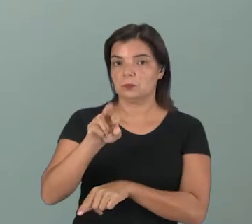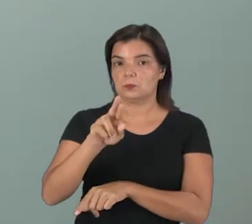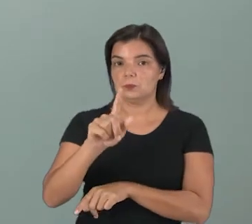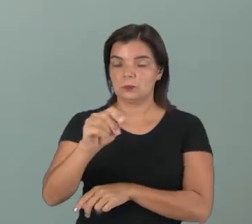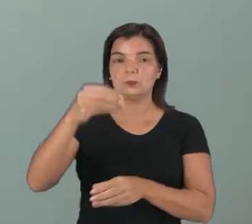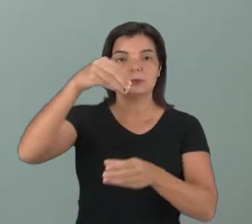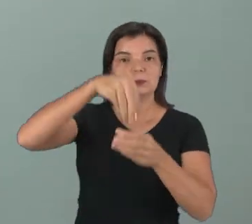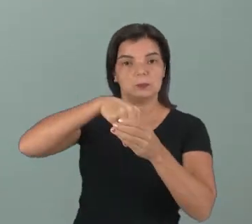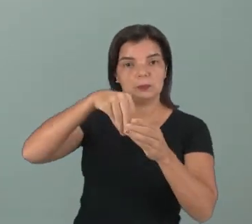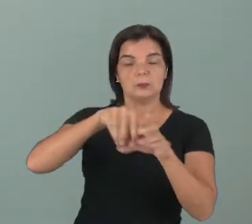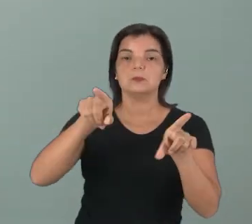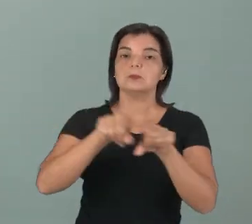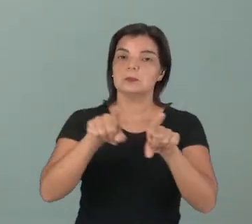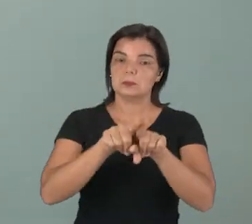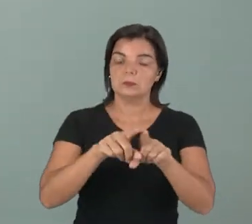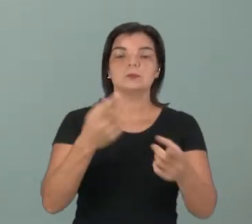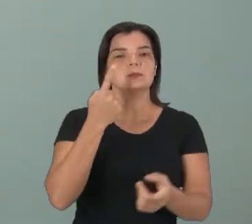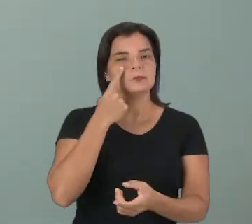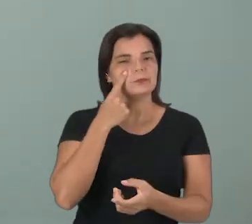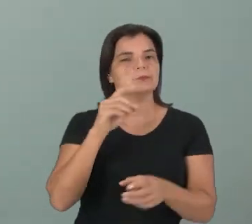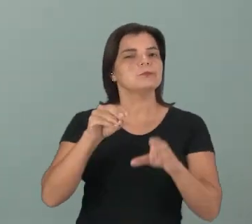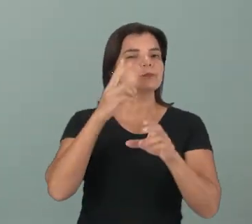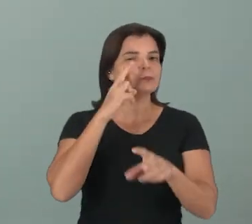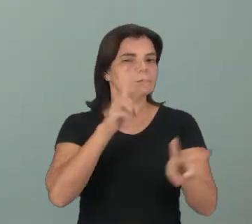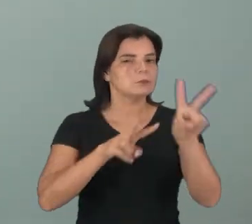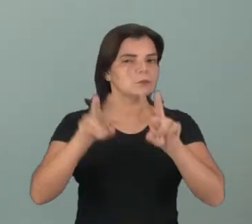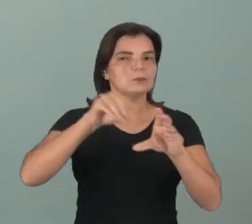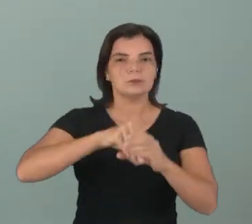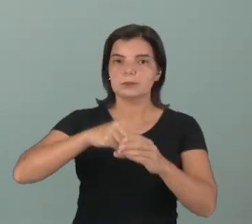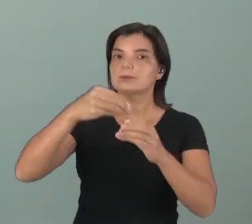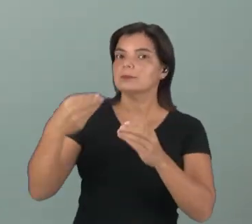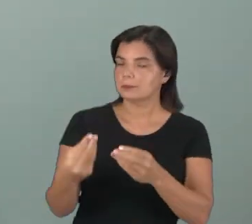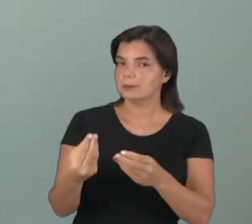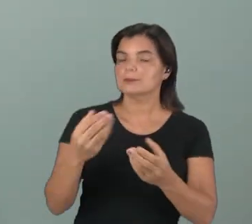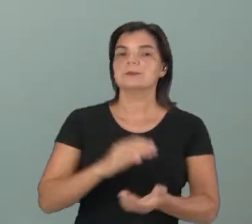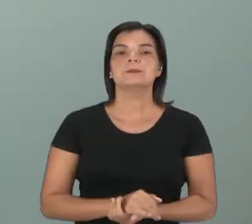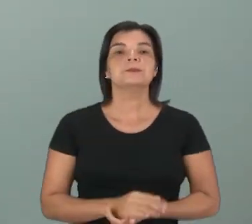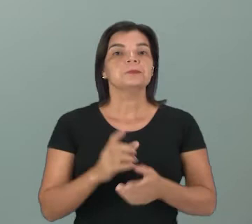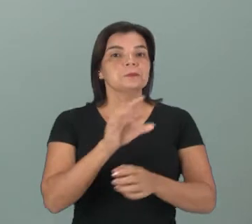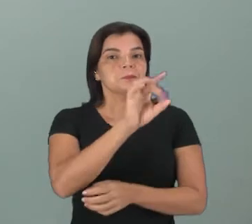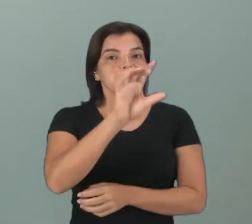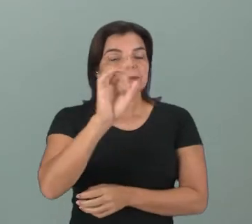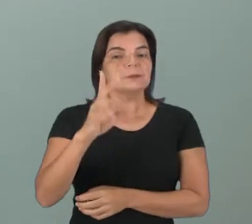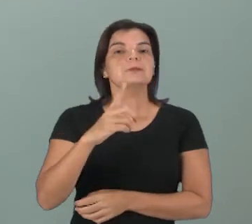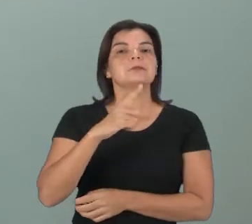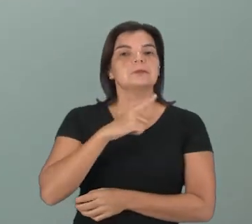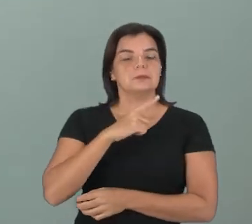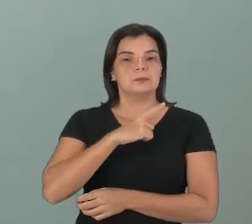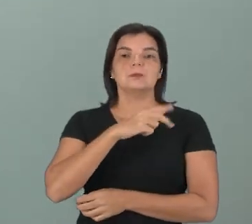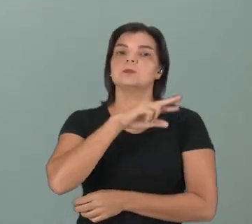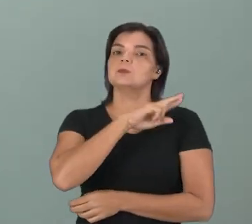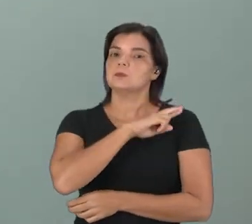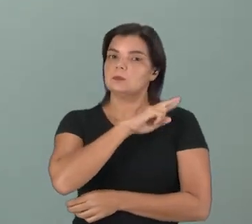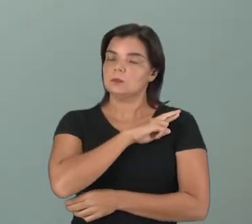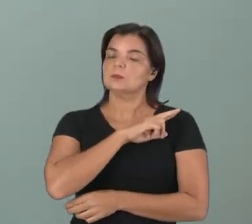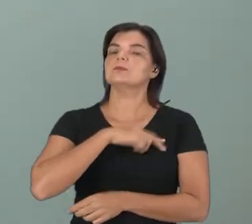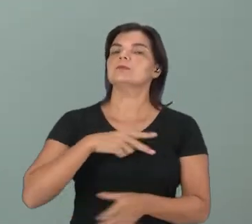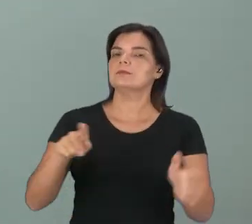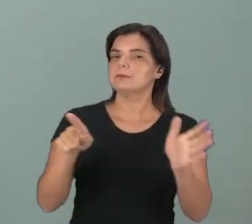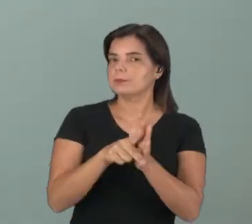mais internos e aqueles que também a gente pode ter a visualização externa, onde cada um vai desempenhar uma função